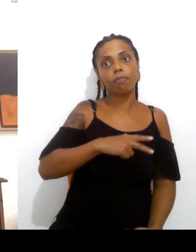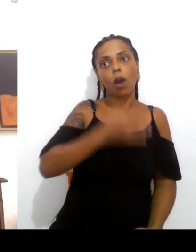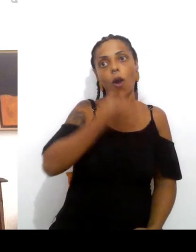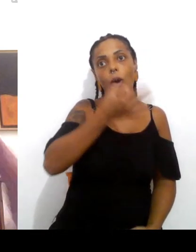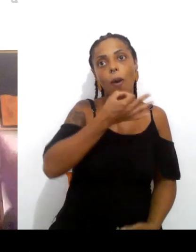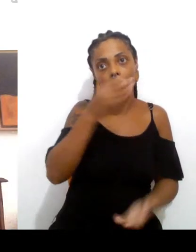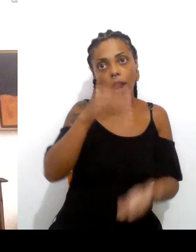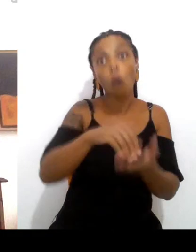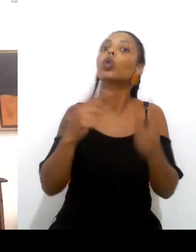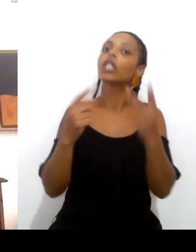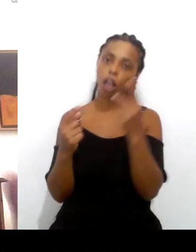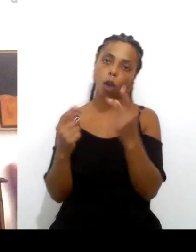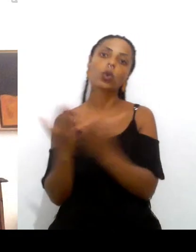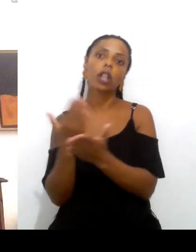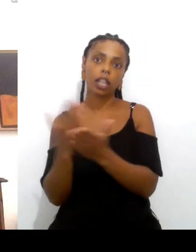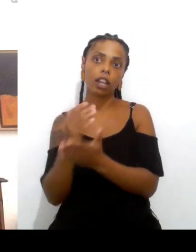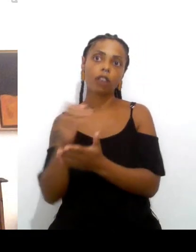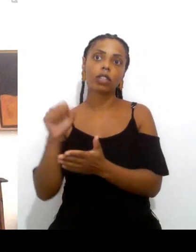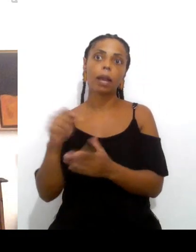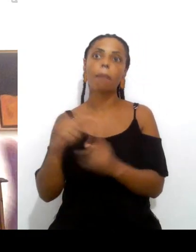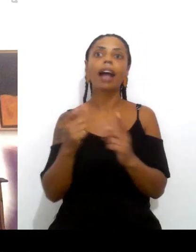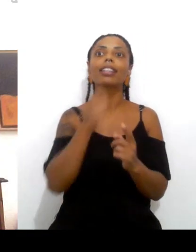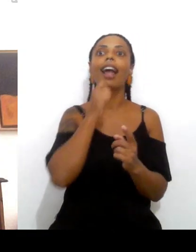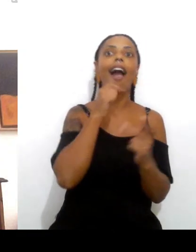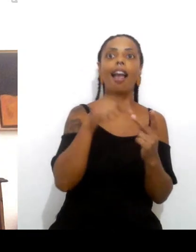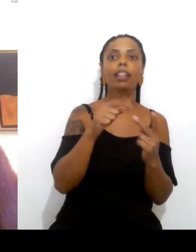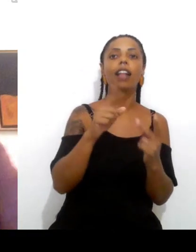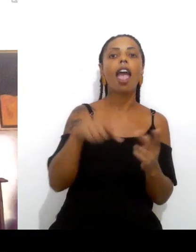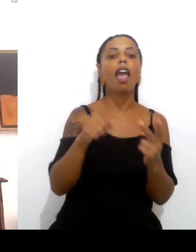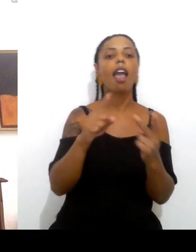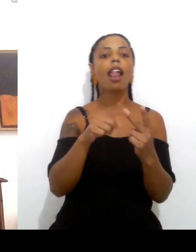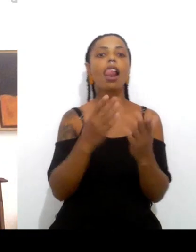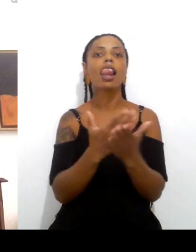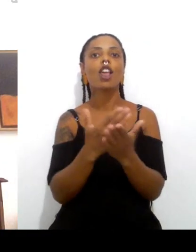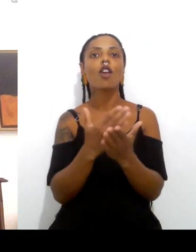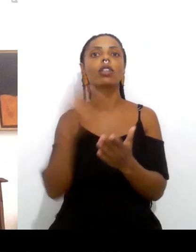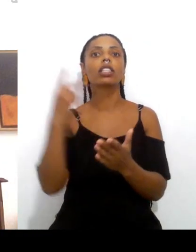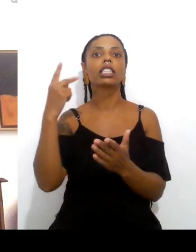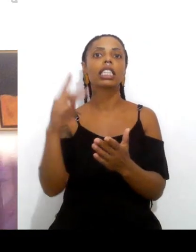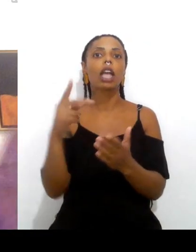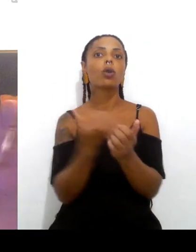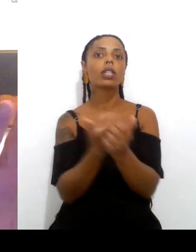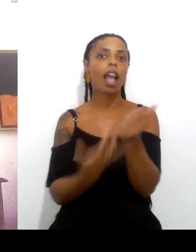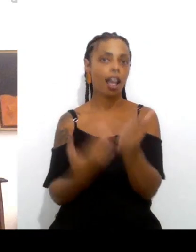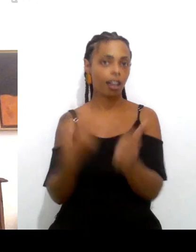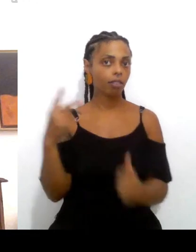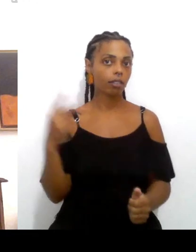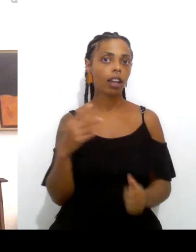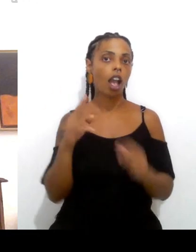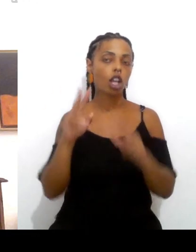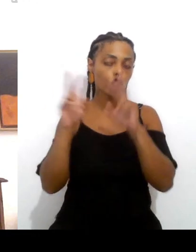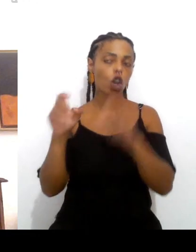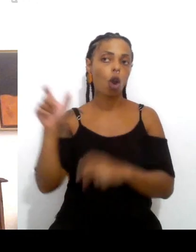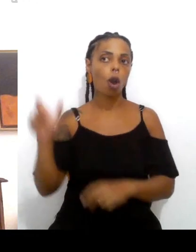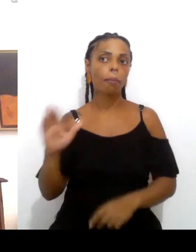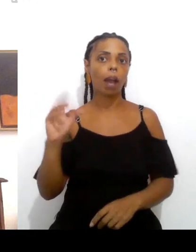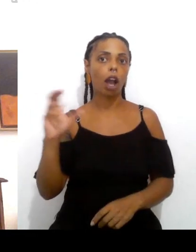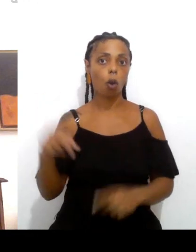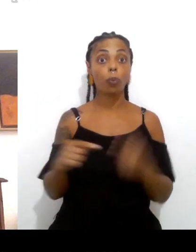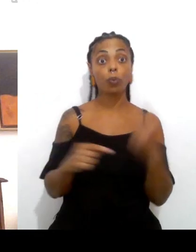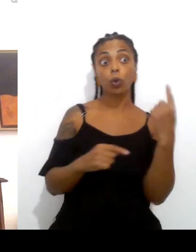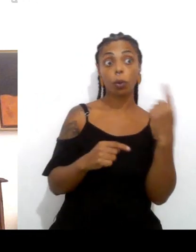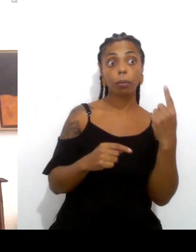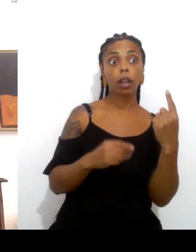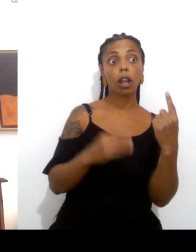que foi o livro em seu sangue primeiro eu tentei desvelar o máximo possível